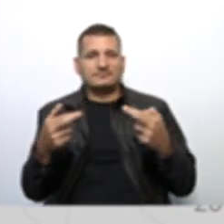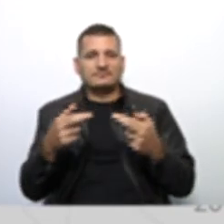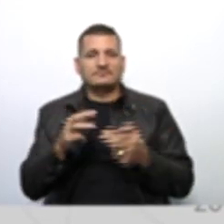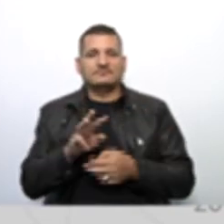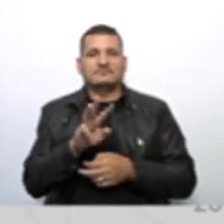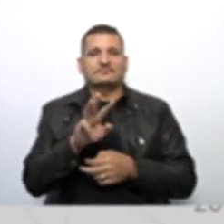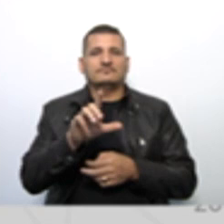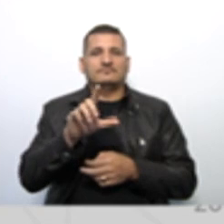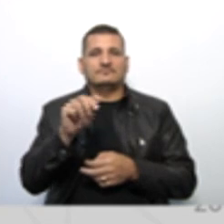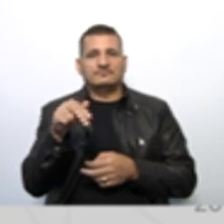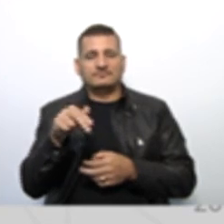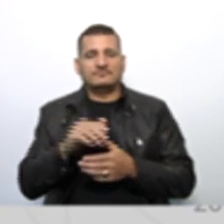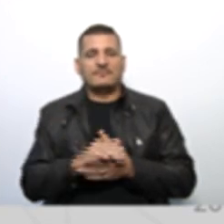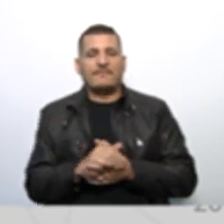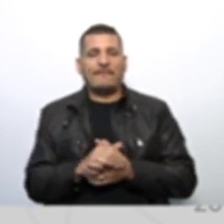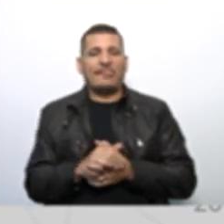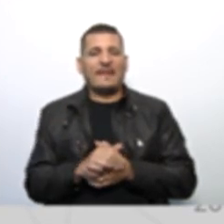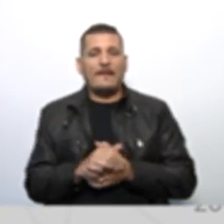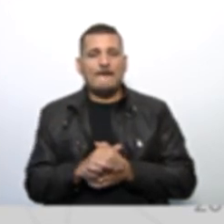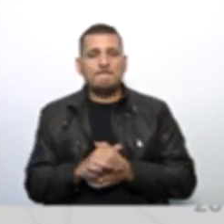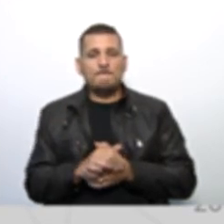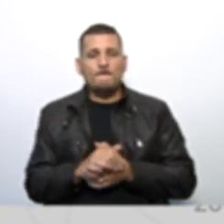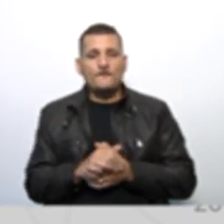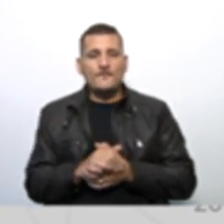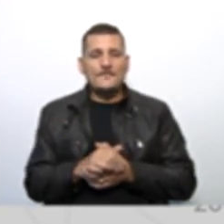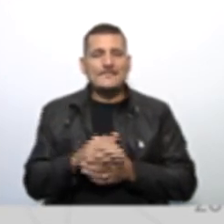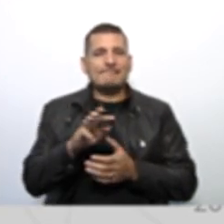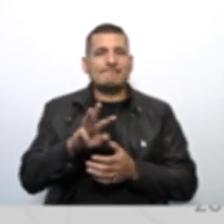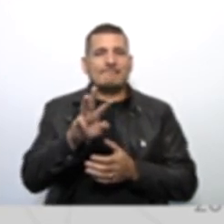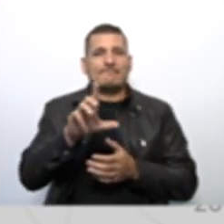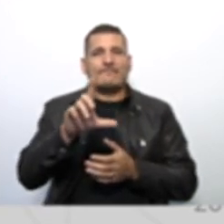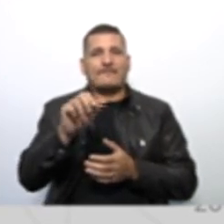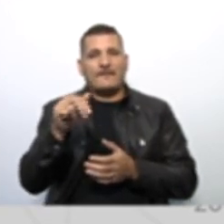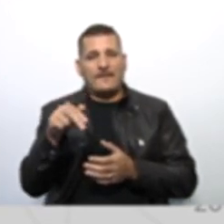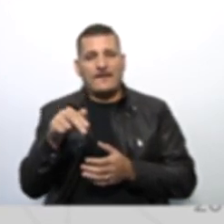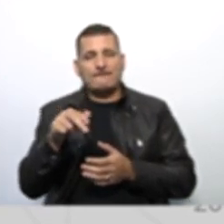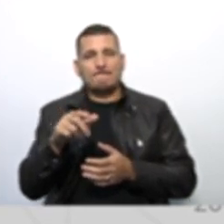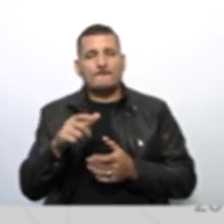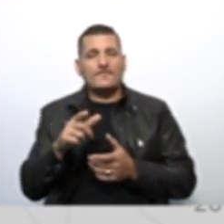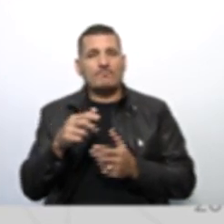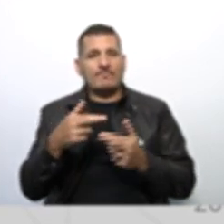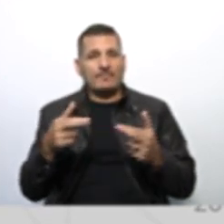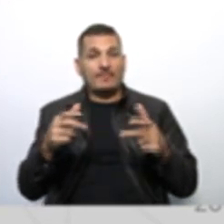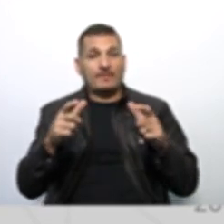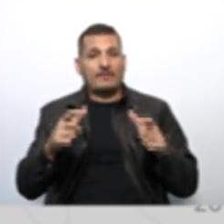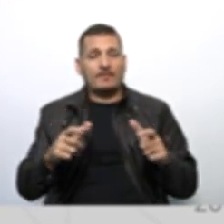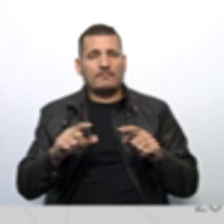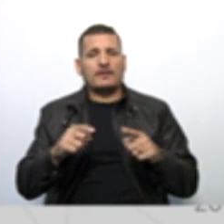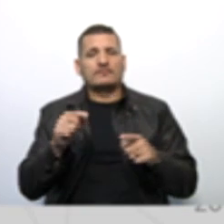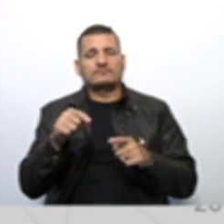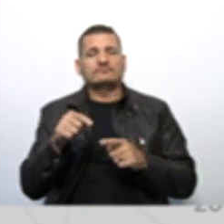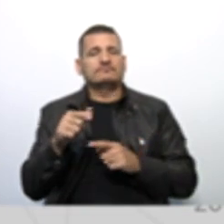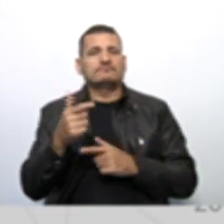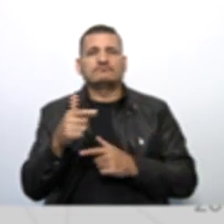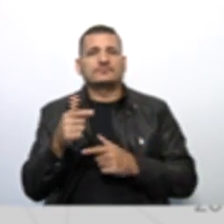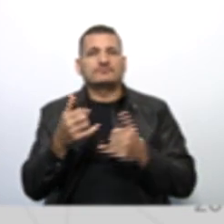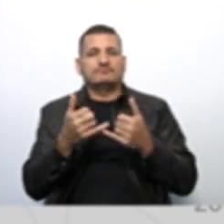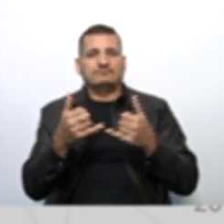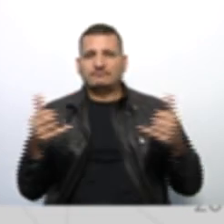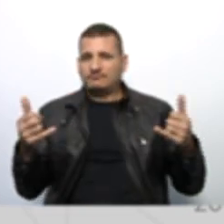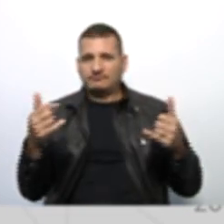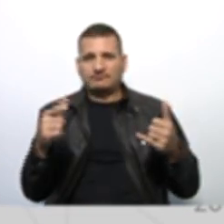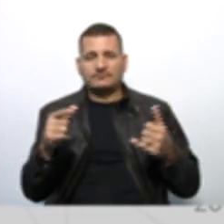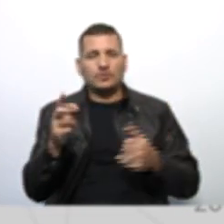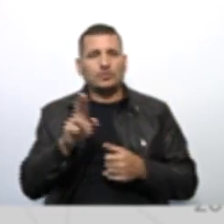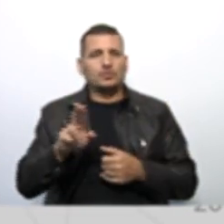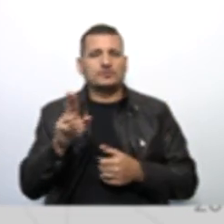O professor vai explicar agora para ele. Corretamente. Então, a nossa WLAN é rede local, porém é sem fio, pessoal. Utiliza o